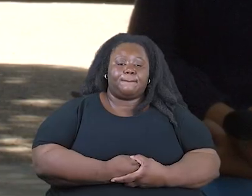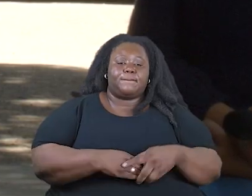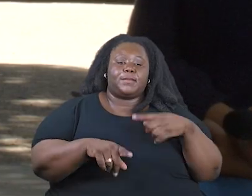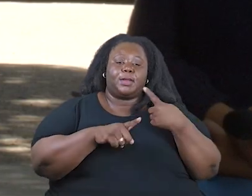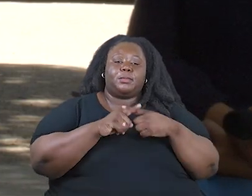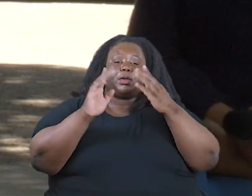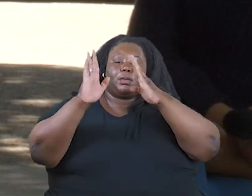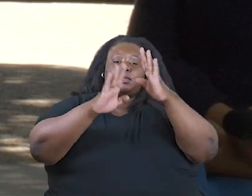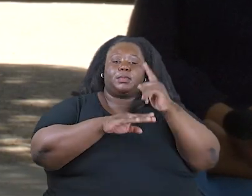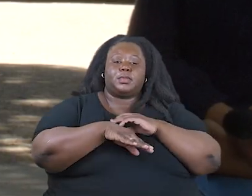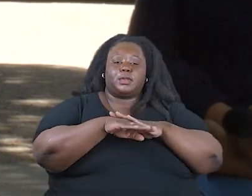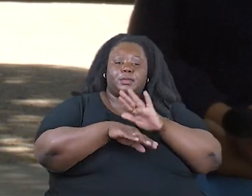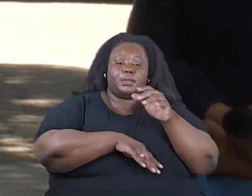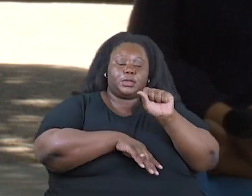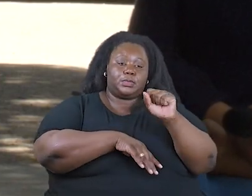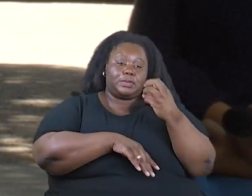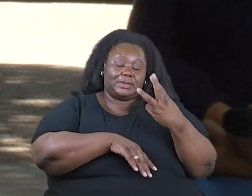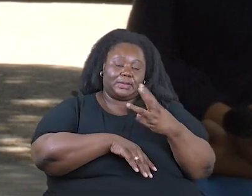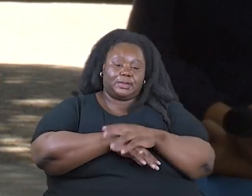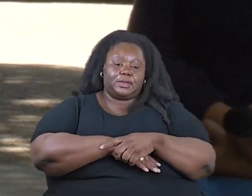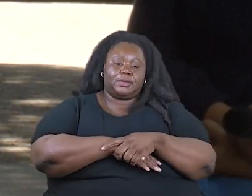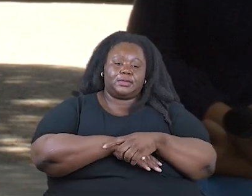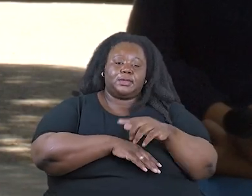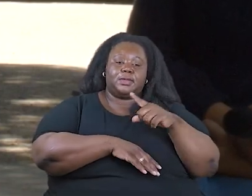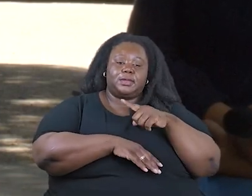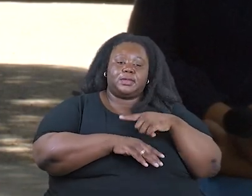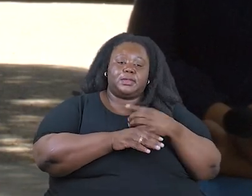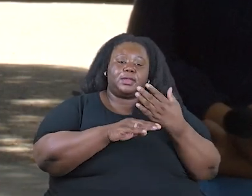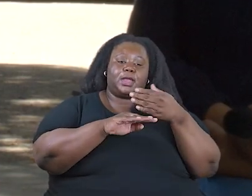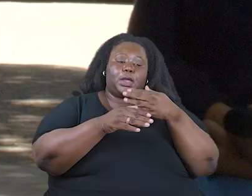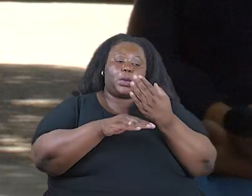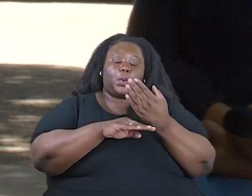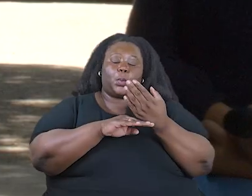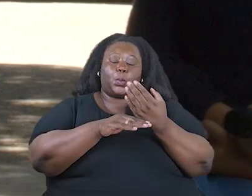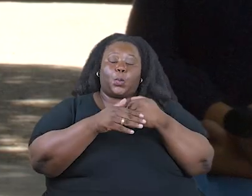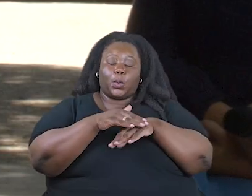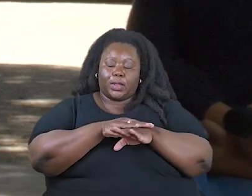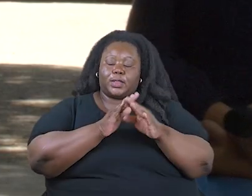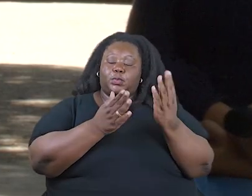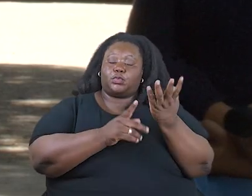Porque só a biblioteca universitária tem mais de 83, que tem coleção de livro de artista.